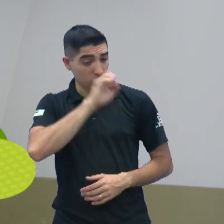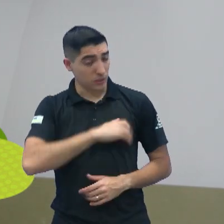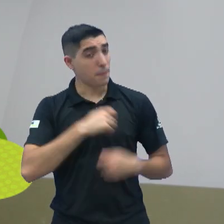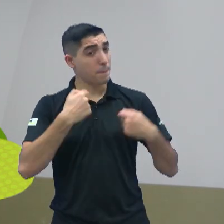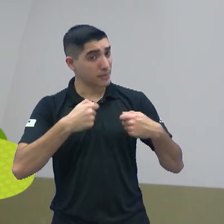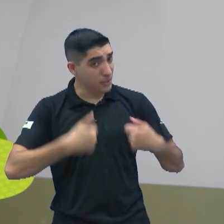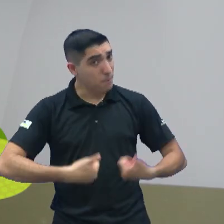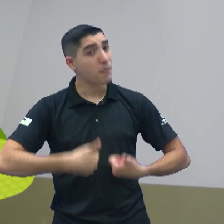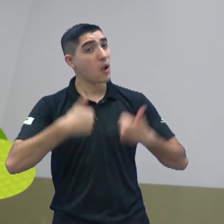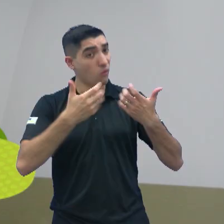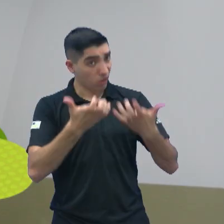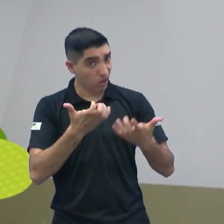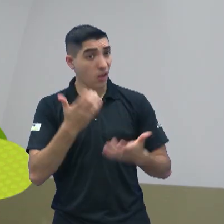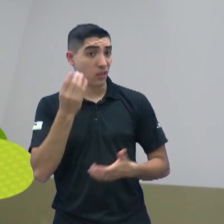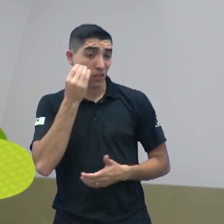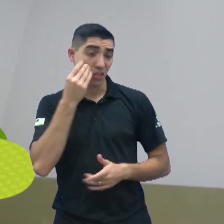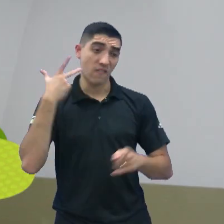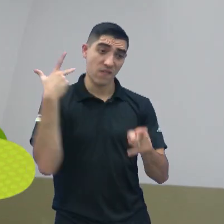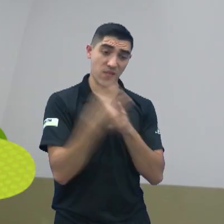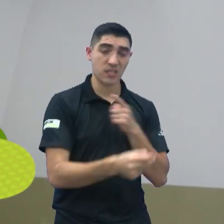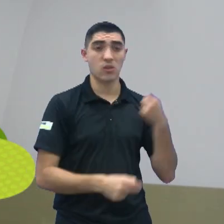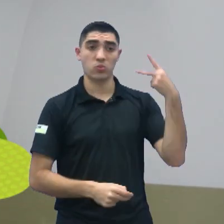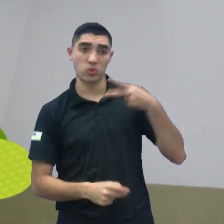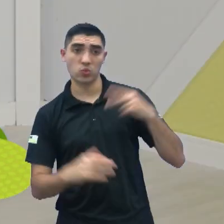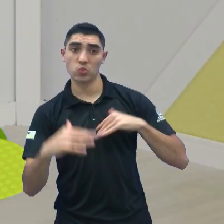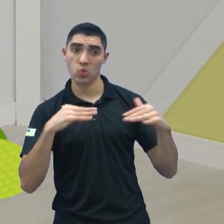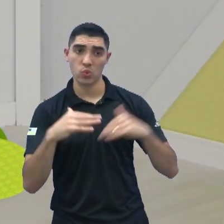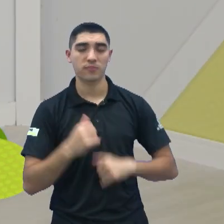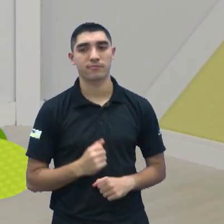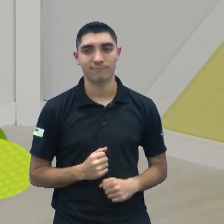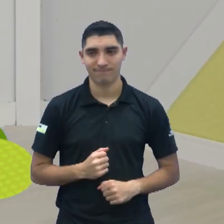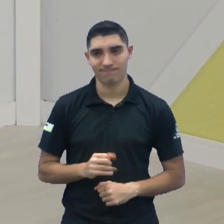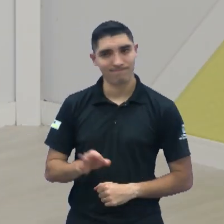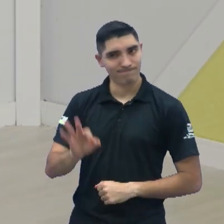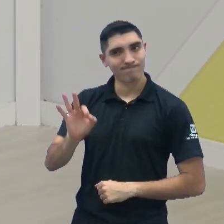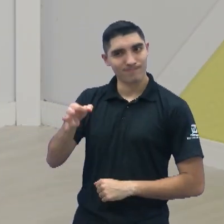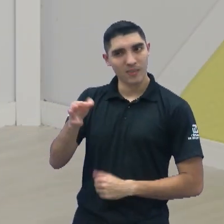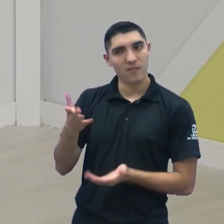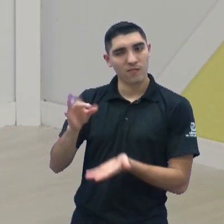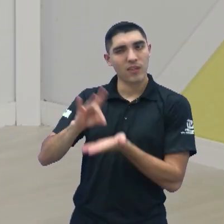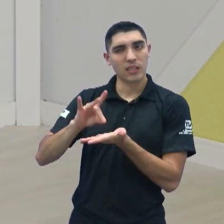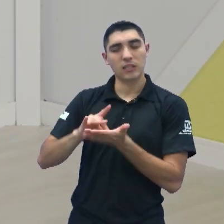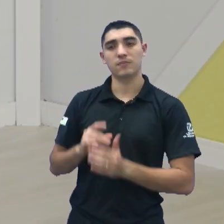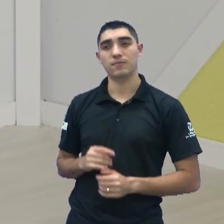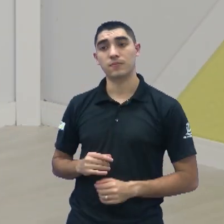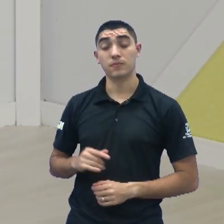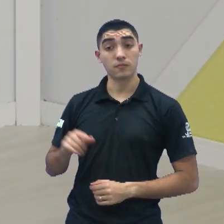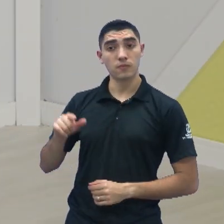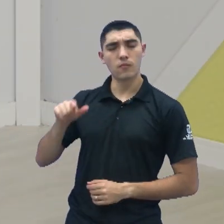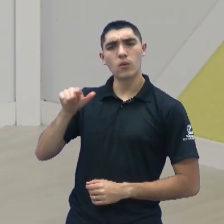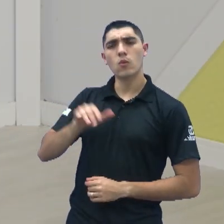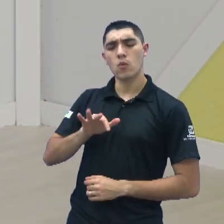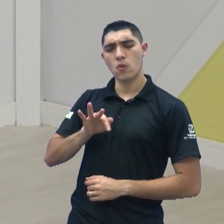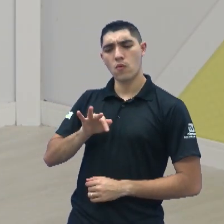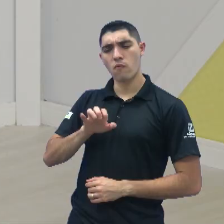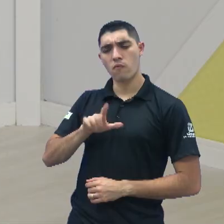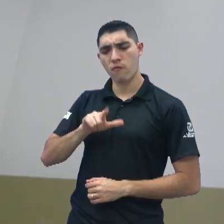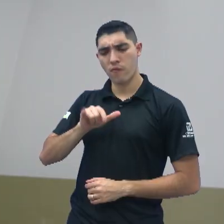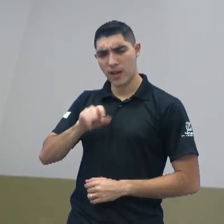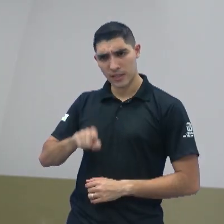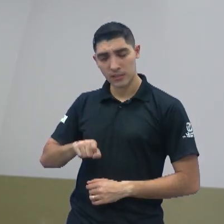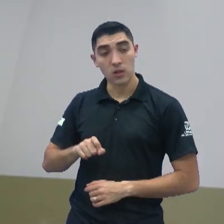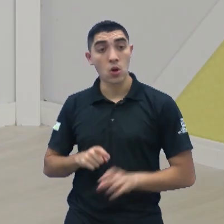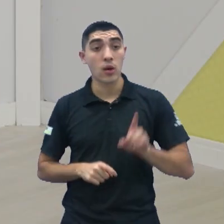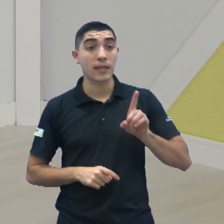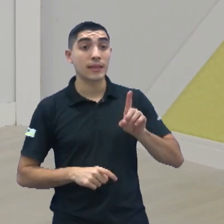se quiser reverter esse resultado aqui no Martins Pereira. Pois é, e o Félix, como é que é o primeiro nome dele? O Danilo